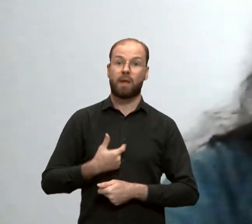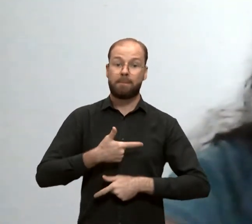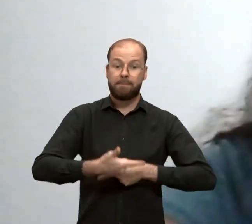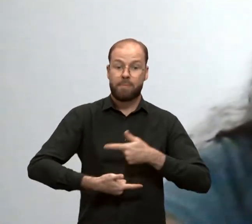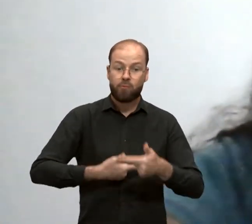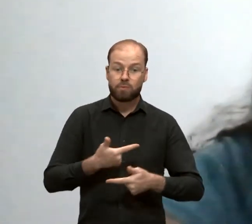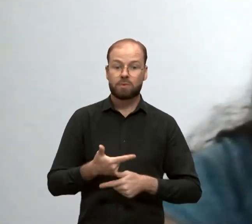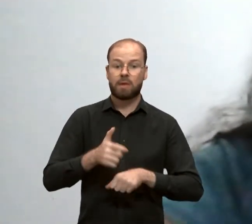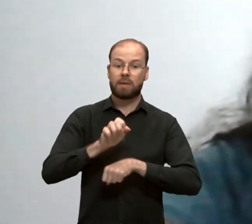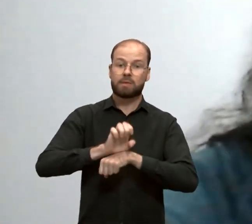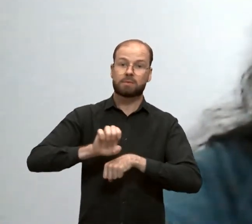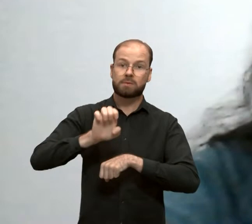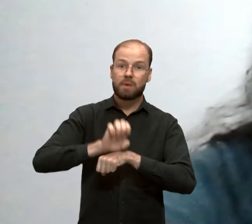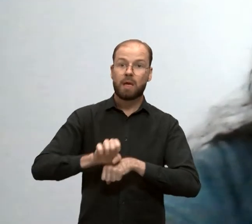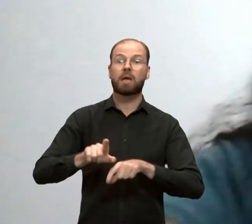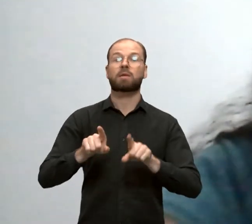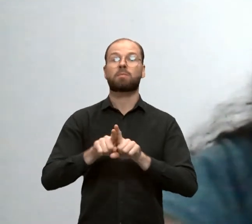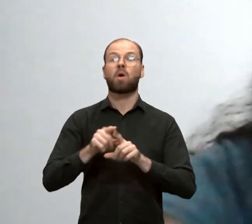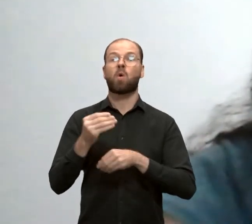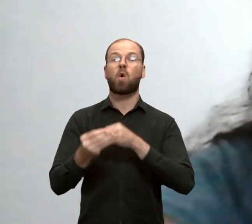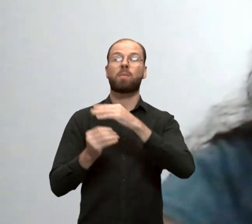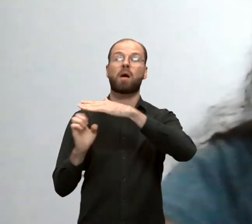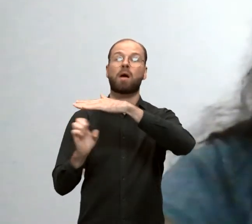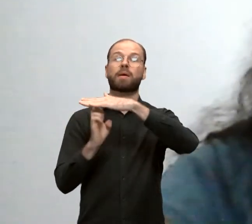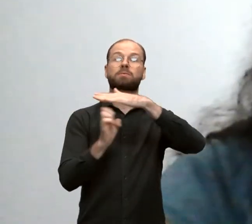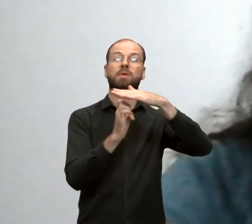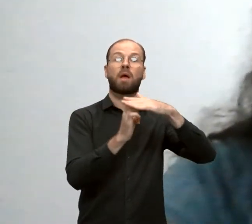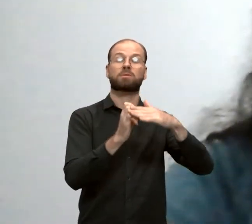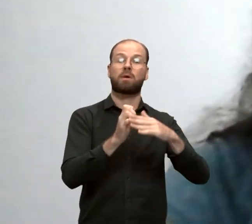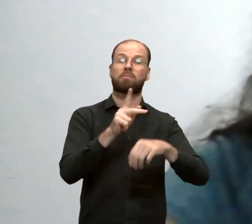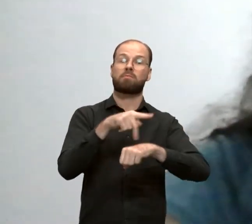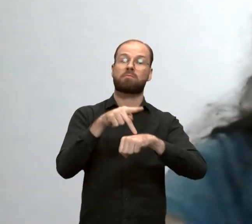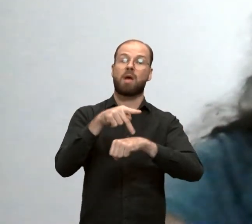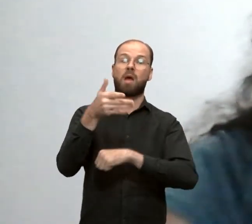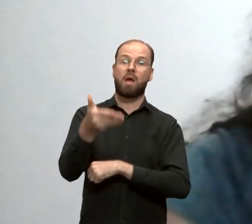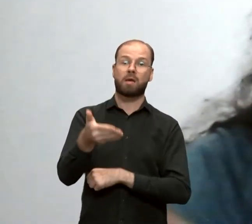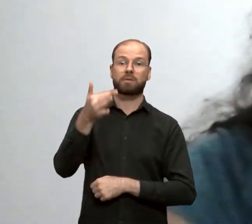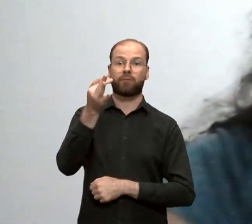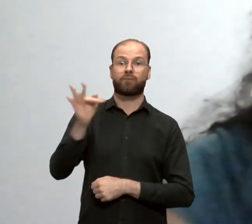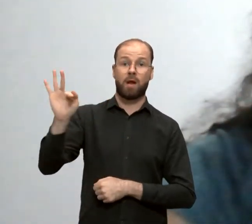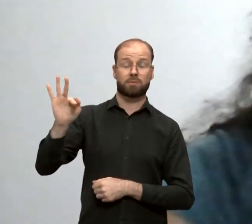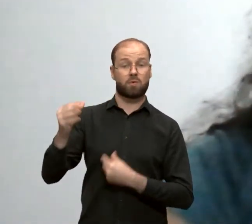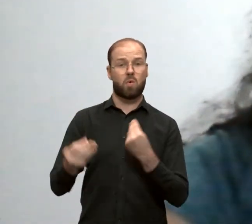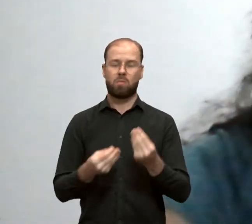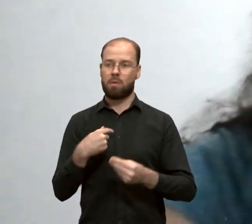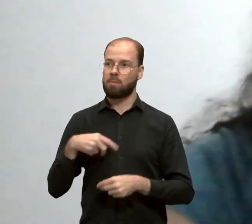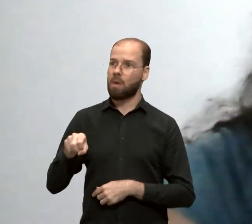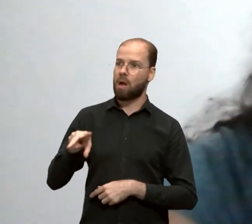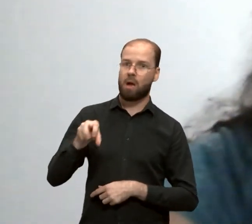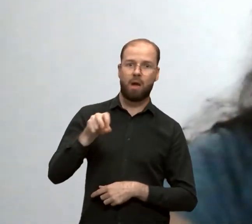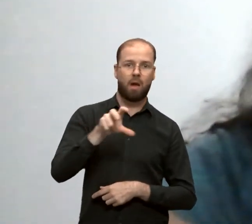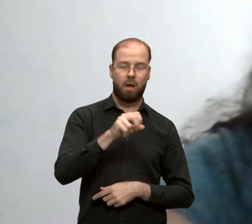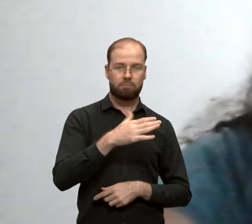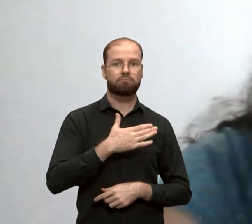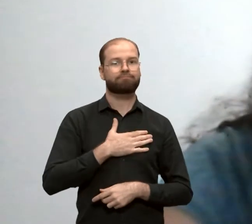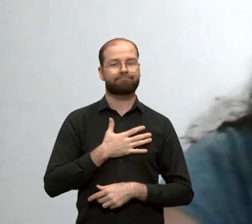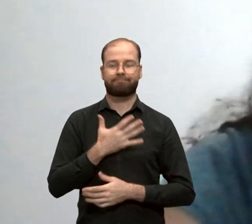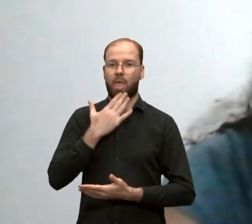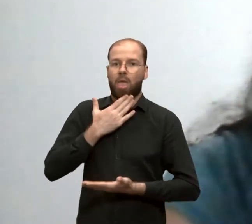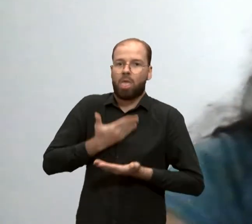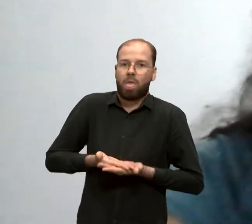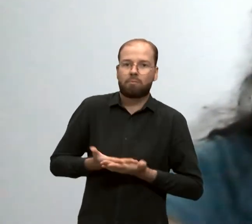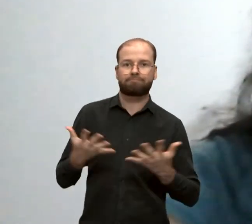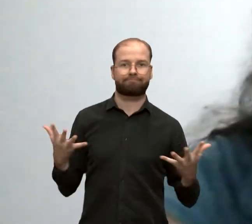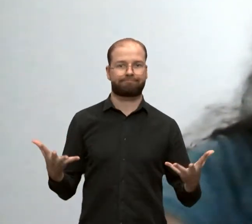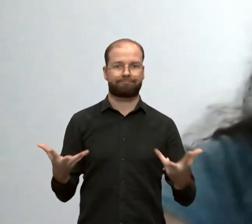estágio, como são as empresas francesas, assim. Isso foi para mim, fantástico. Da